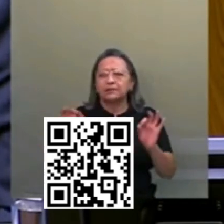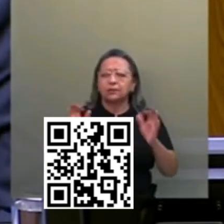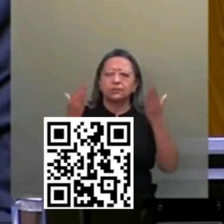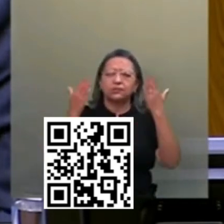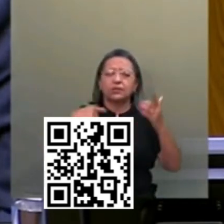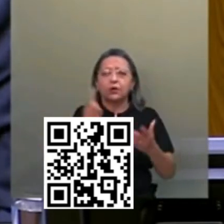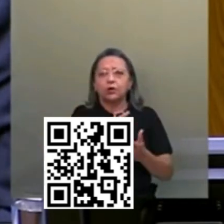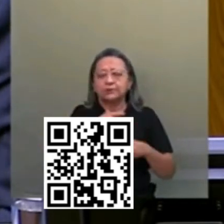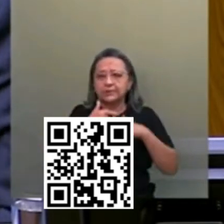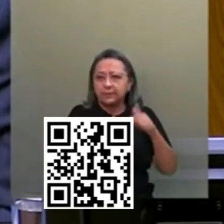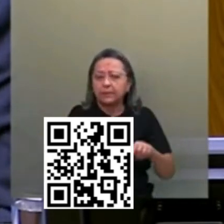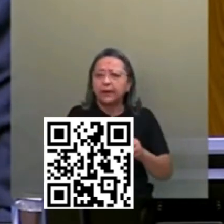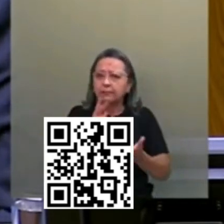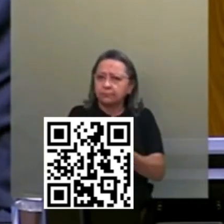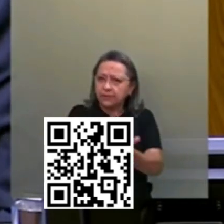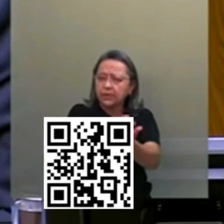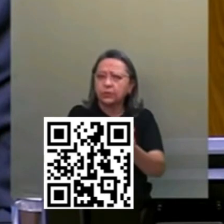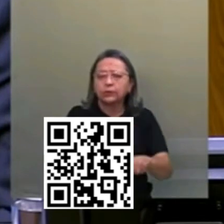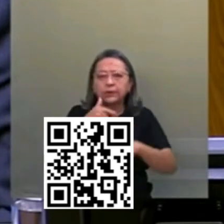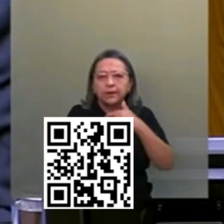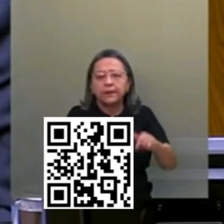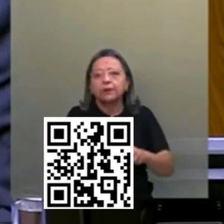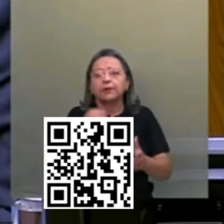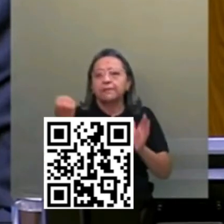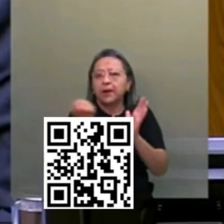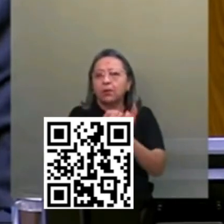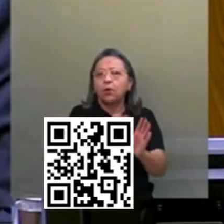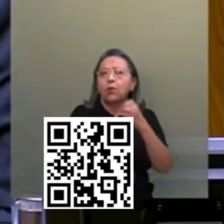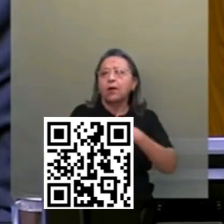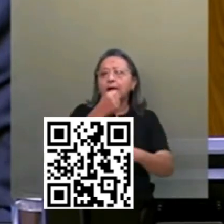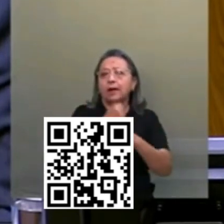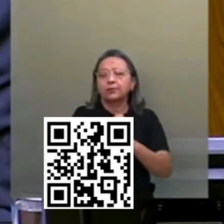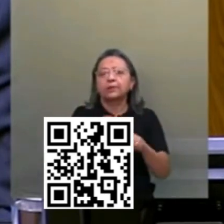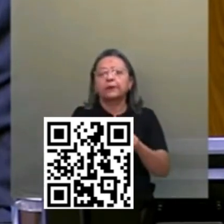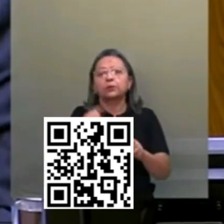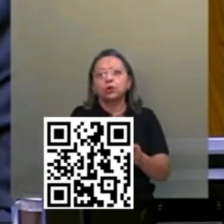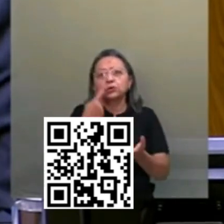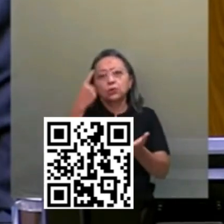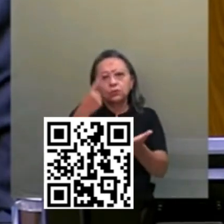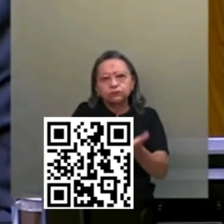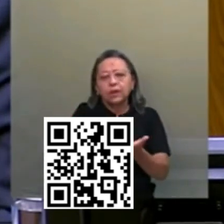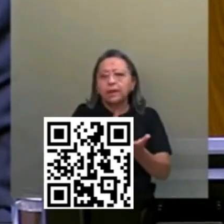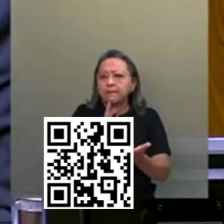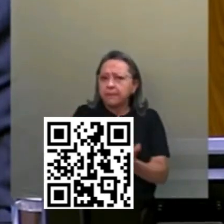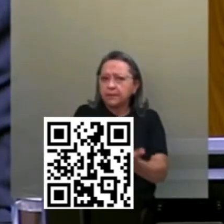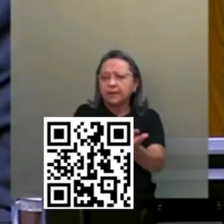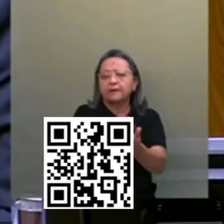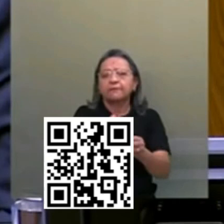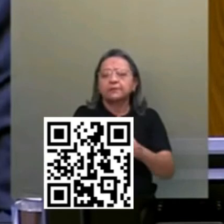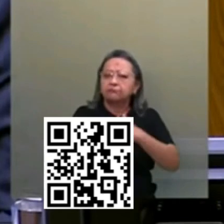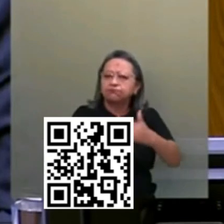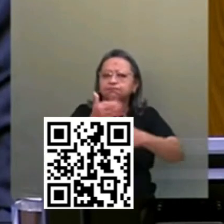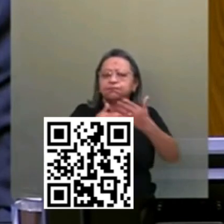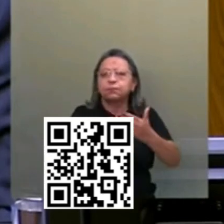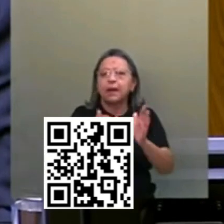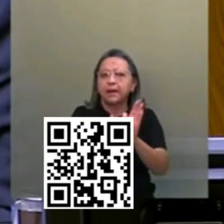nossa disposição para manter o ritmo de trabalho que marcou o ano passado e de nosso compromisso em manter e fazer